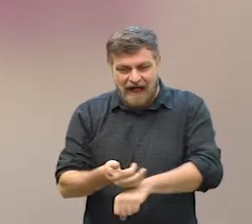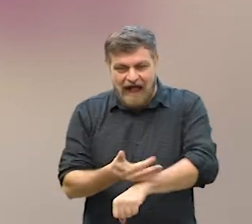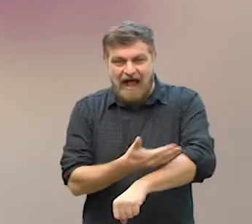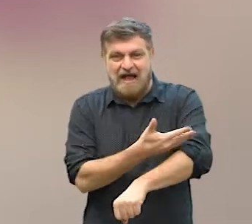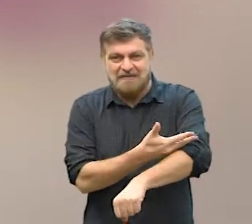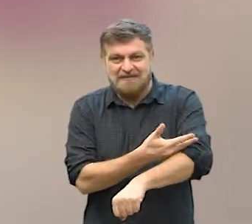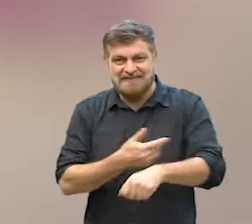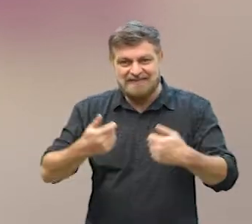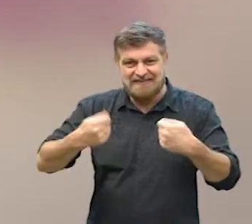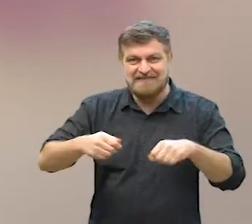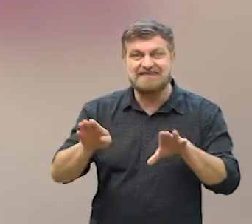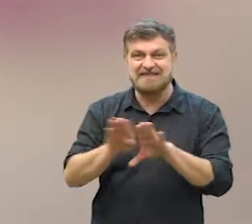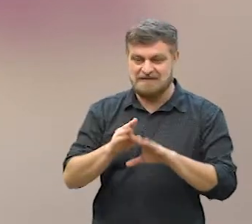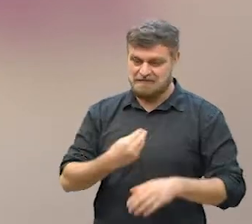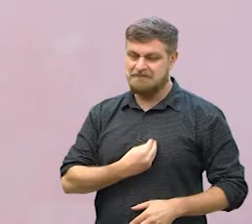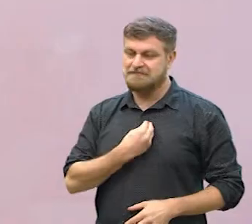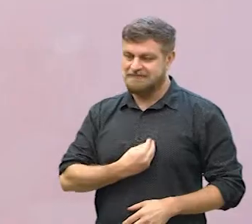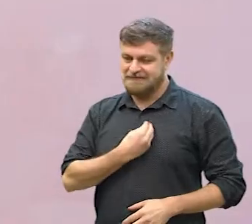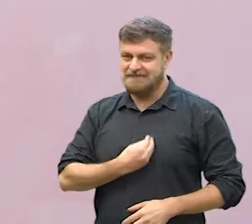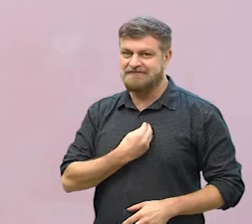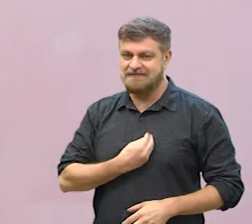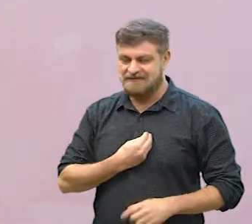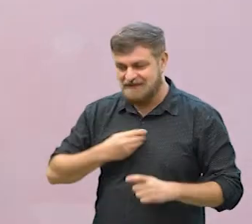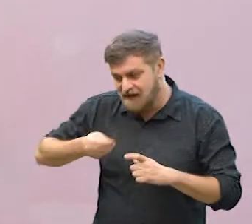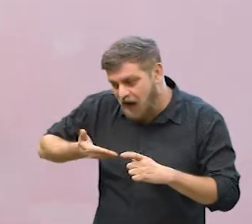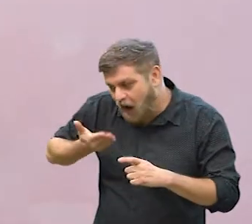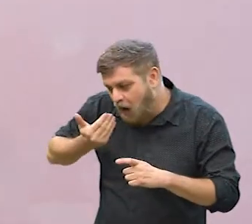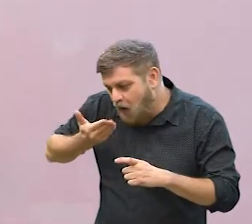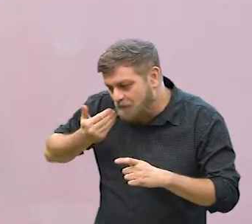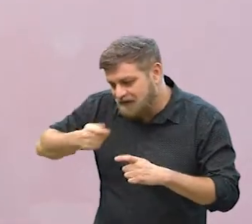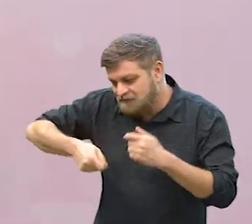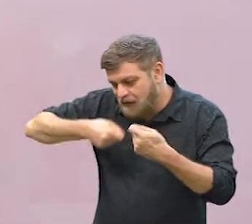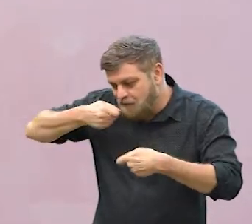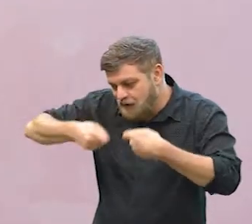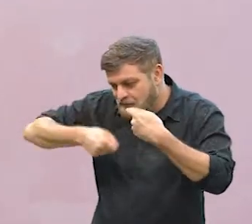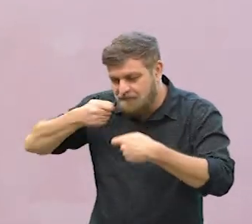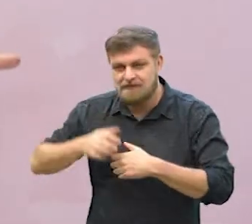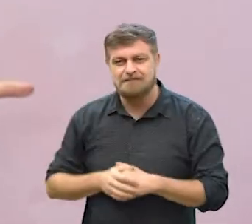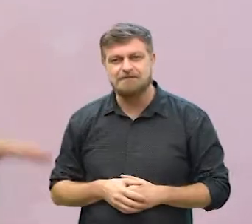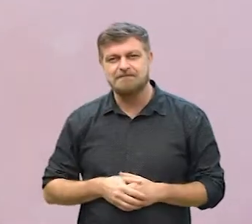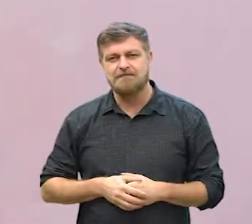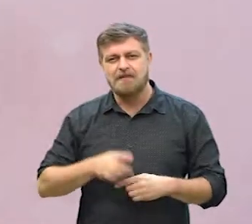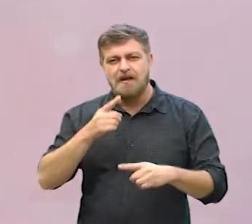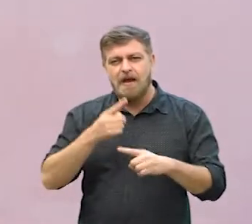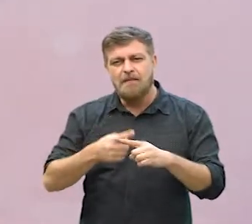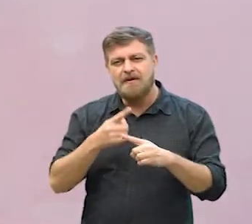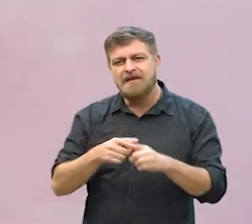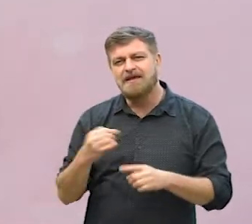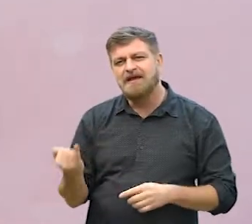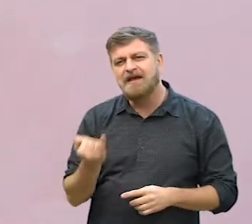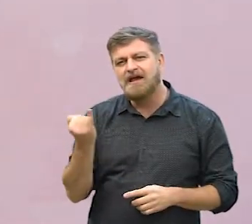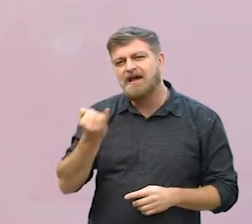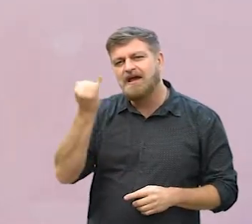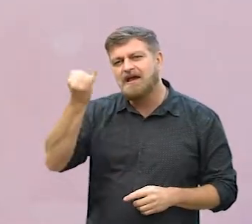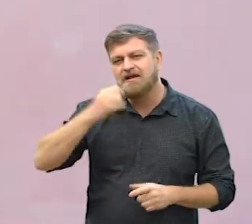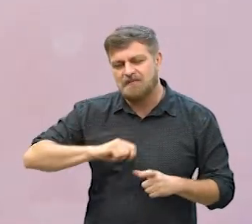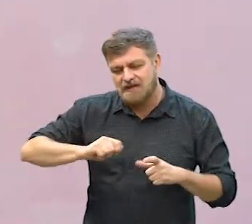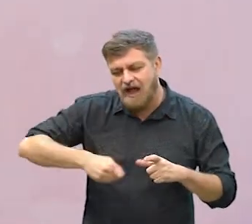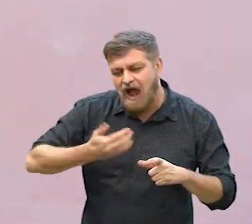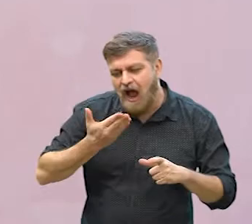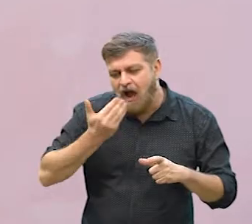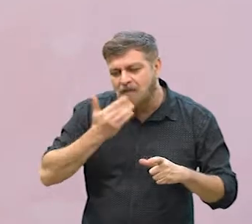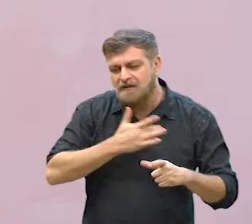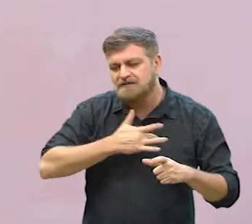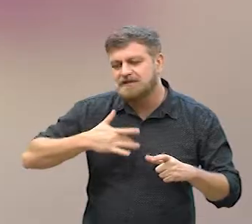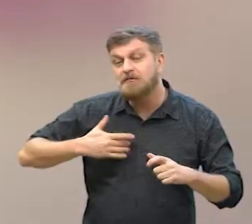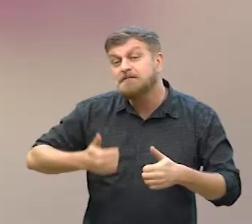o que é necessário para a vida, né? E para começar, de uma maneira geral, por que é importante comer